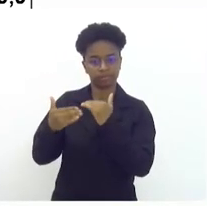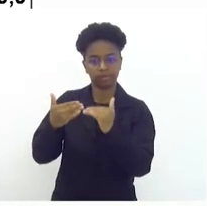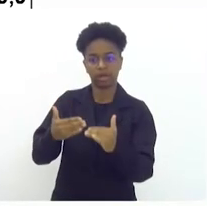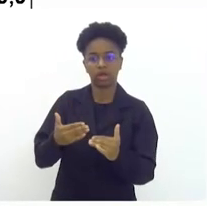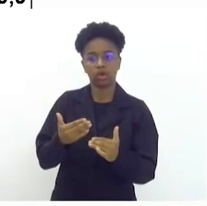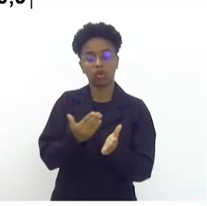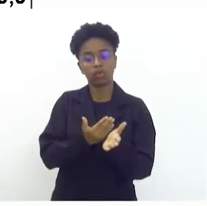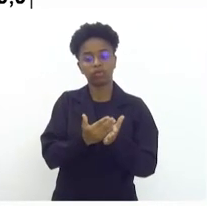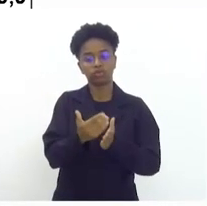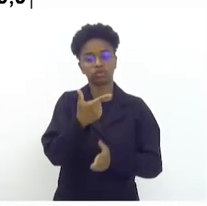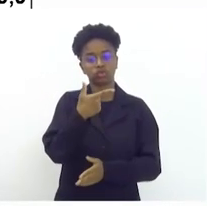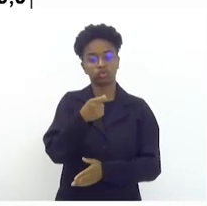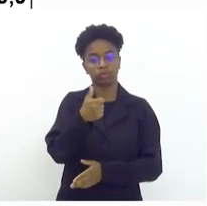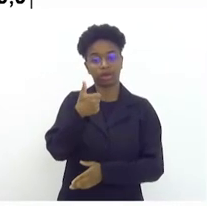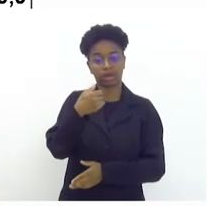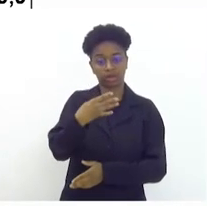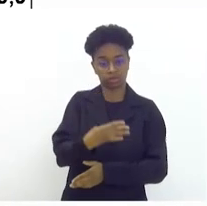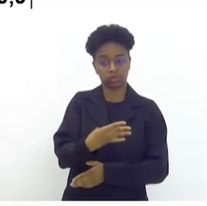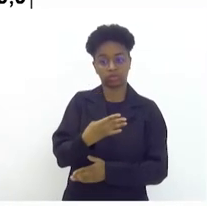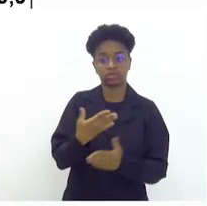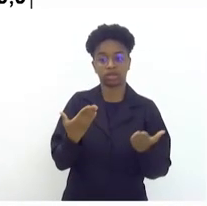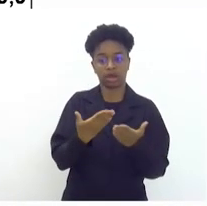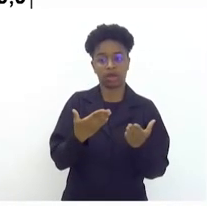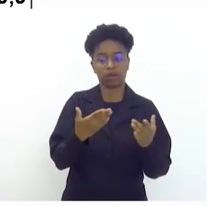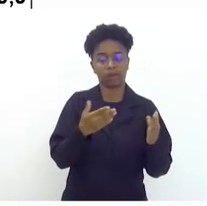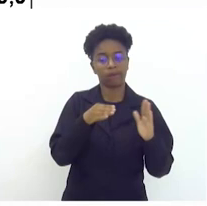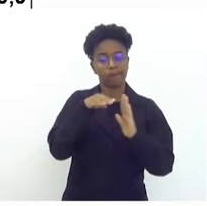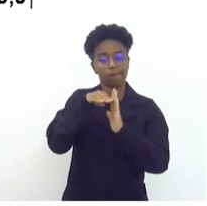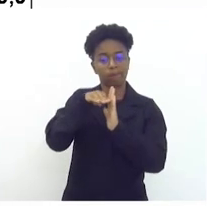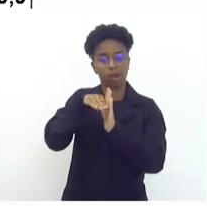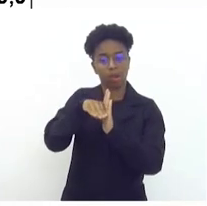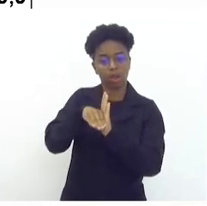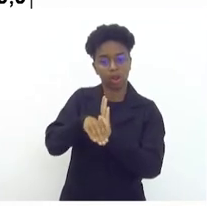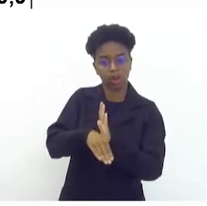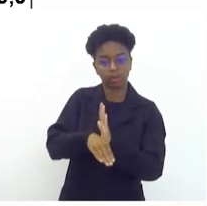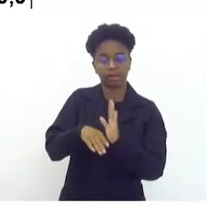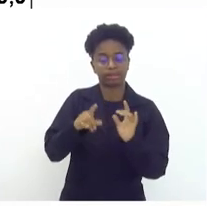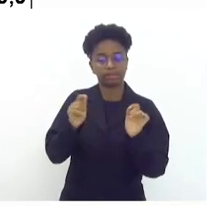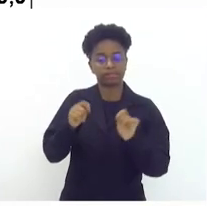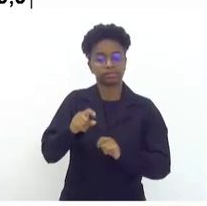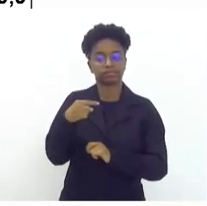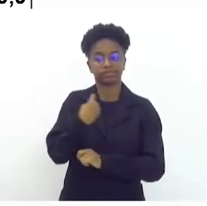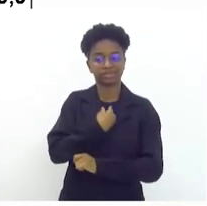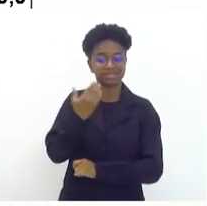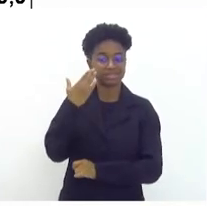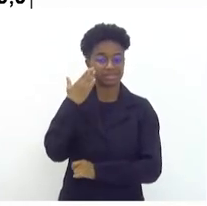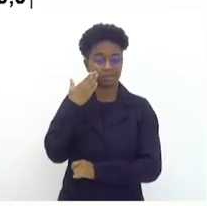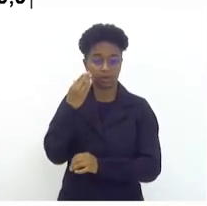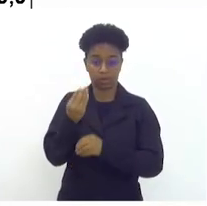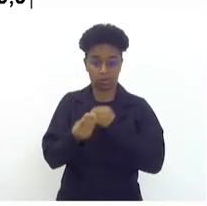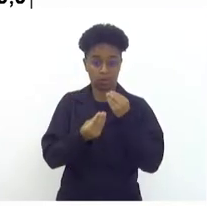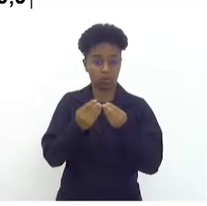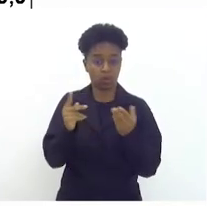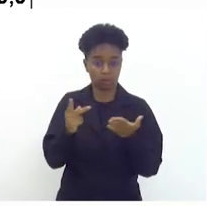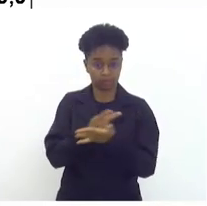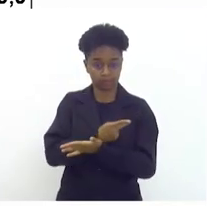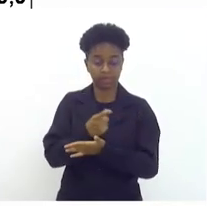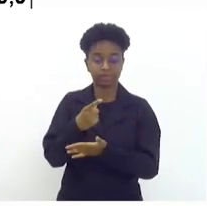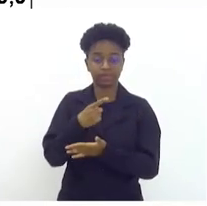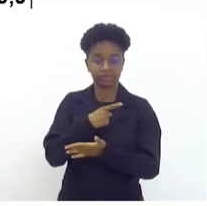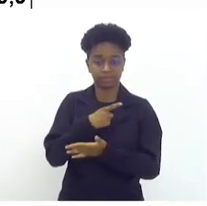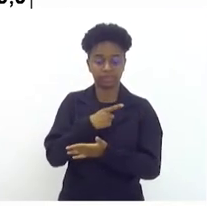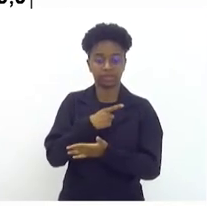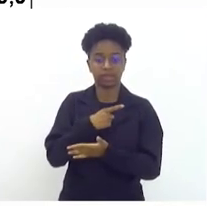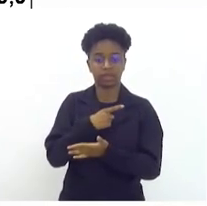alguns também já viram essa tabela mas só para a gente tem uma ideia do tamanho da dimensão disso né a gente está com crescimento